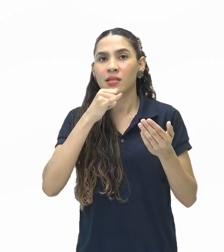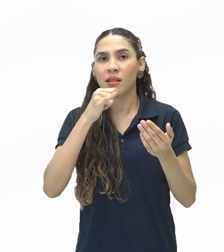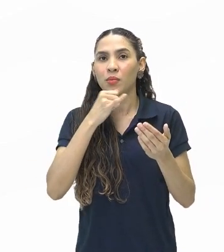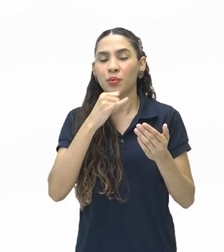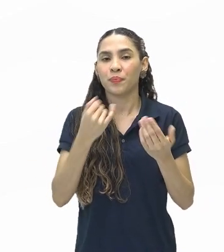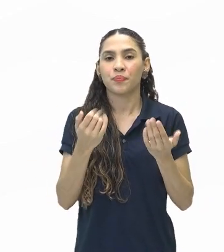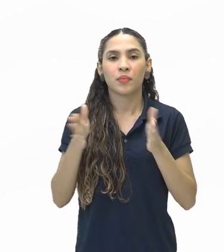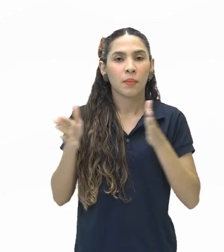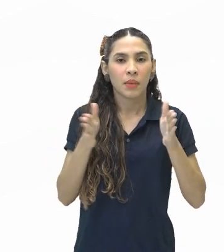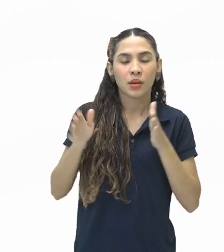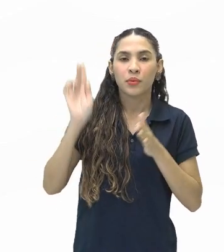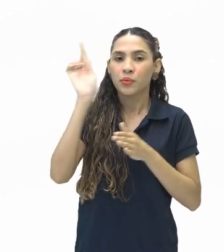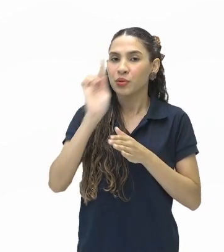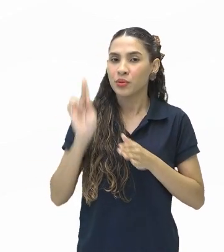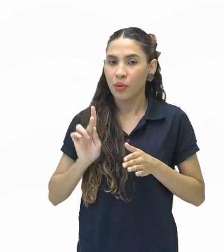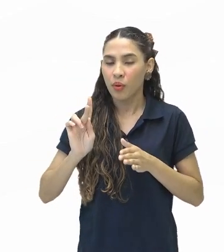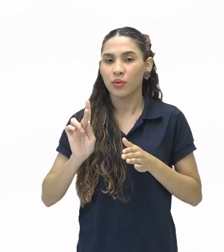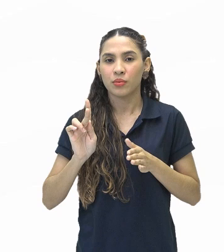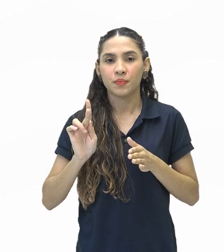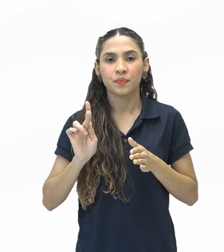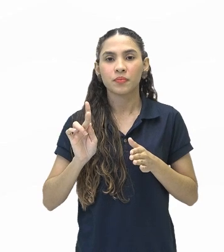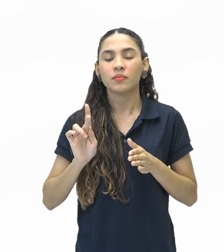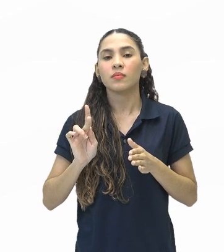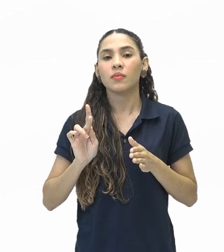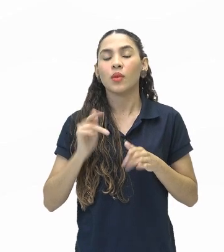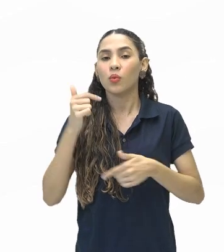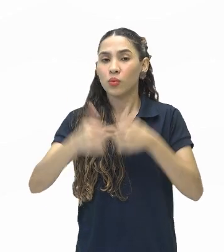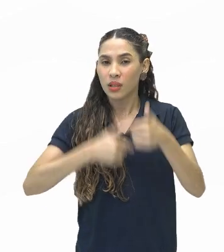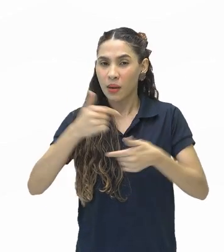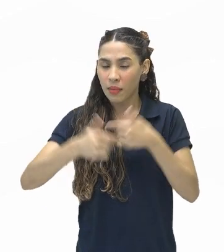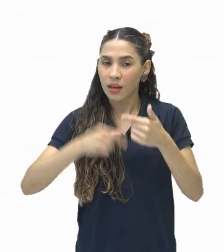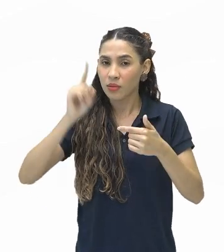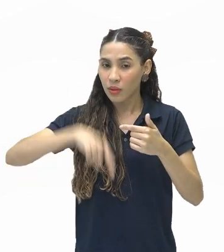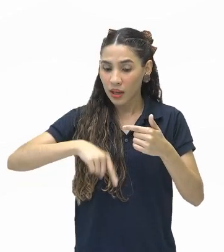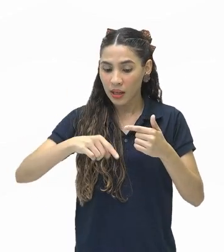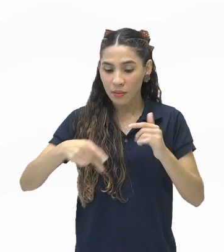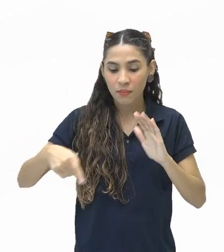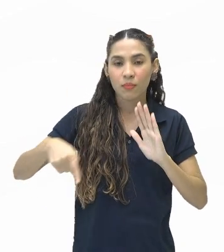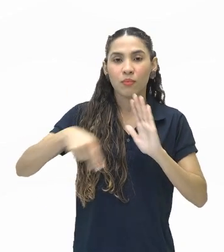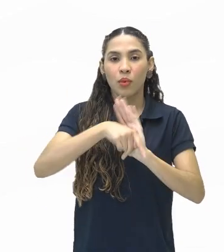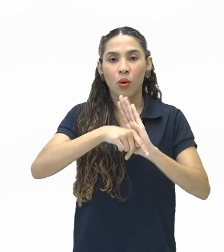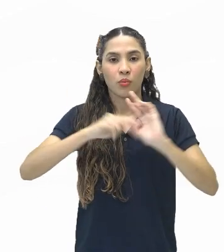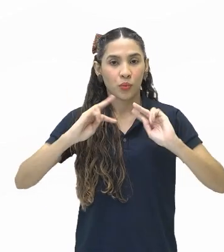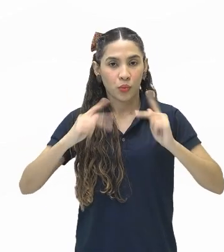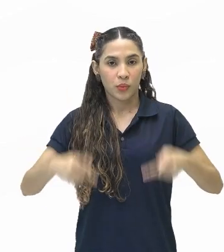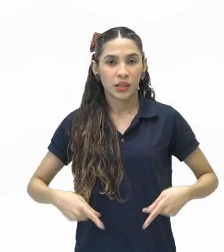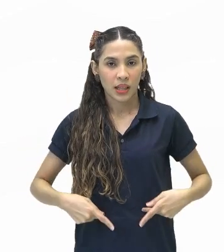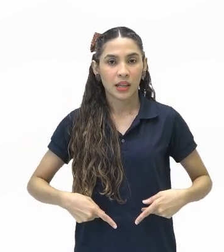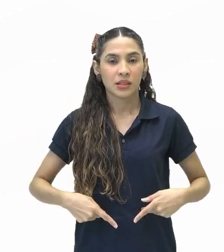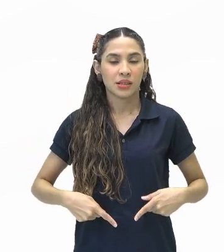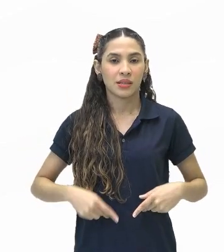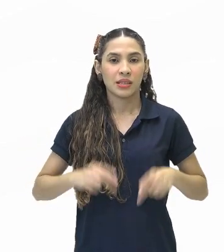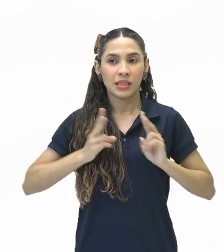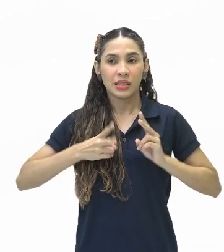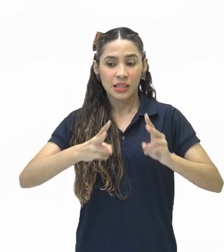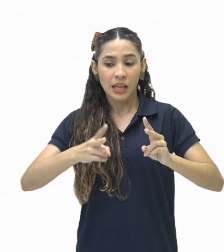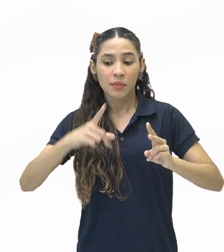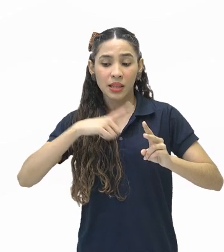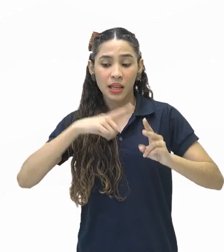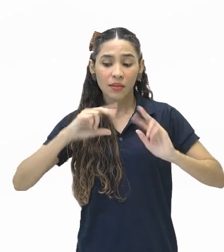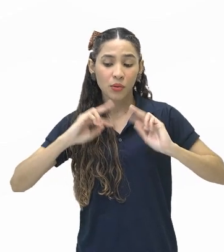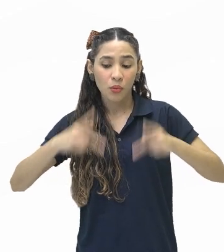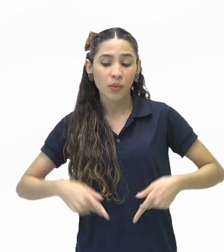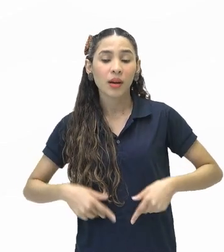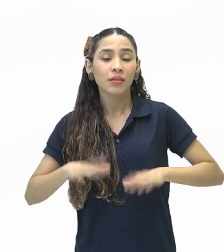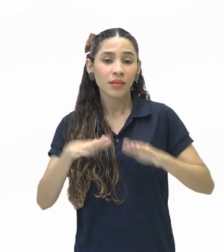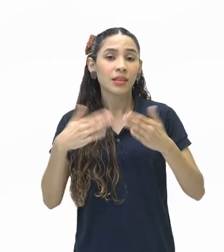o seu tempo histórico, né, o trabalho ele é um constitutivo da humanidade. Sempre onde houve seres humanos,